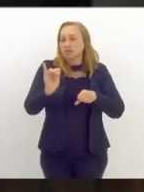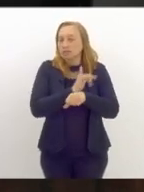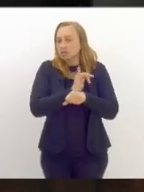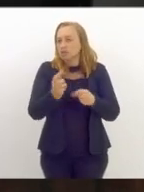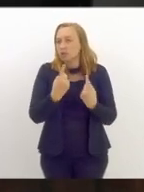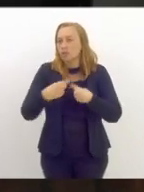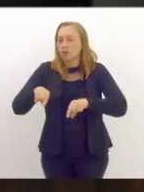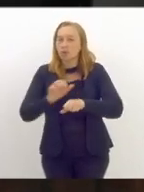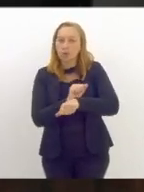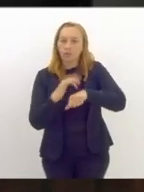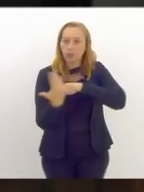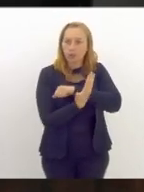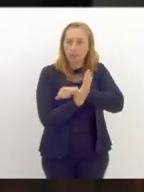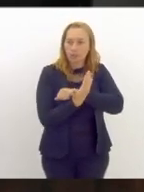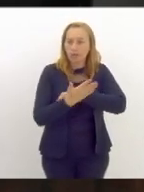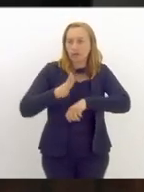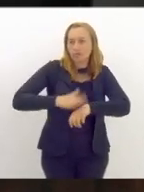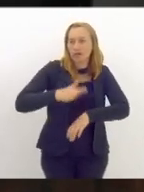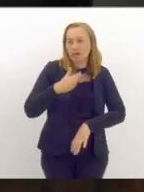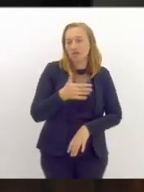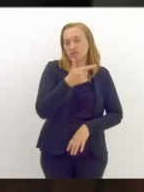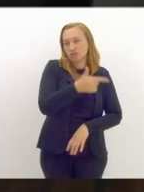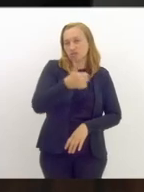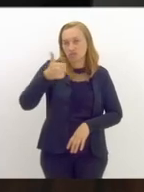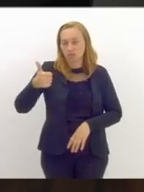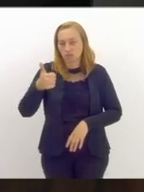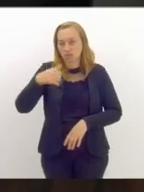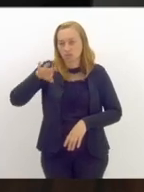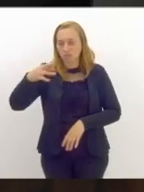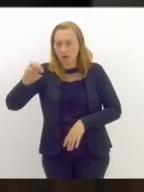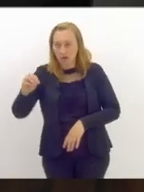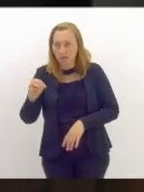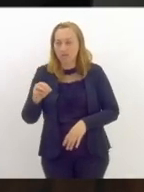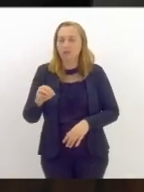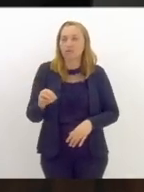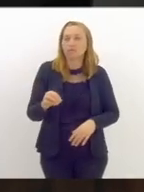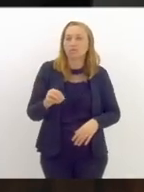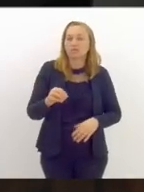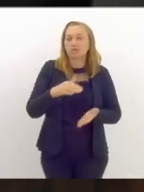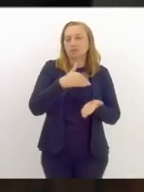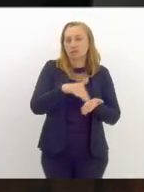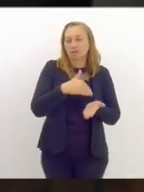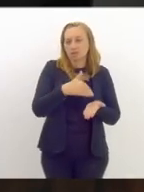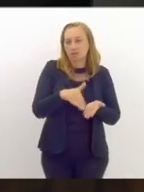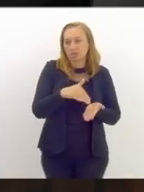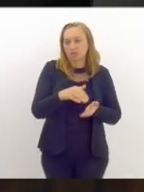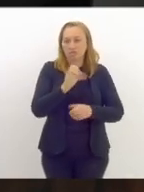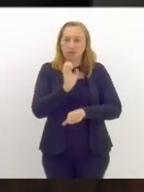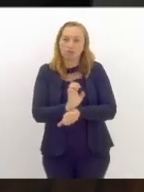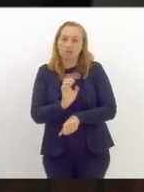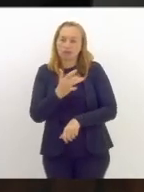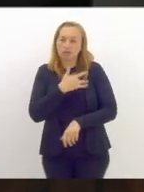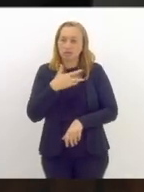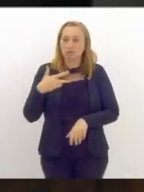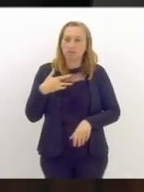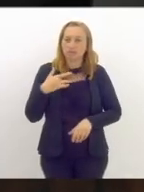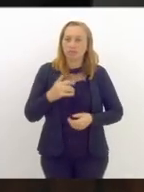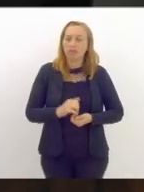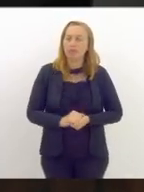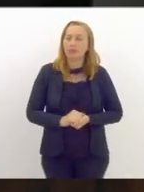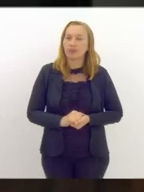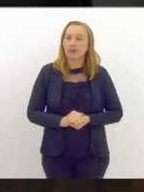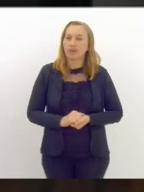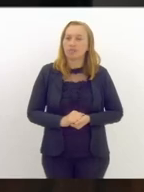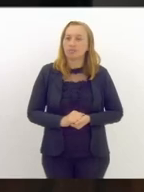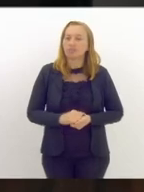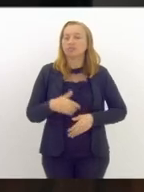à Covid-19. E, em maio de 2021, assumiu o cargo de Estado de Saúde, de secretário de Estado de Saúde, o qual